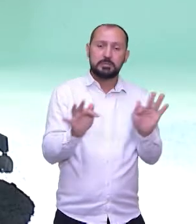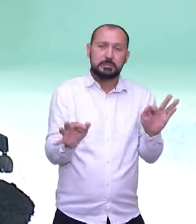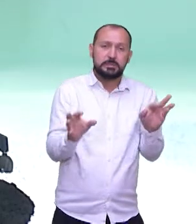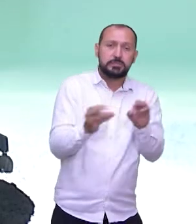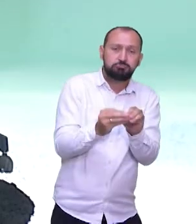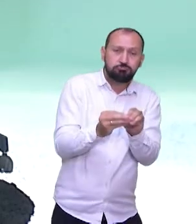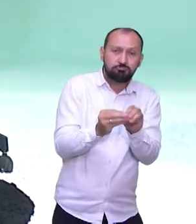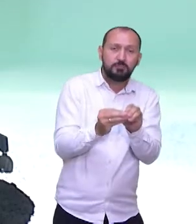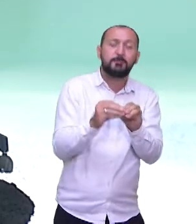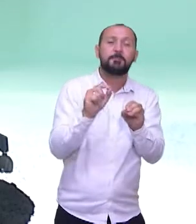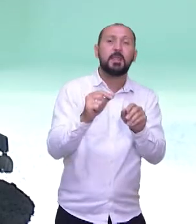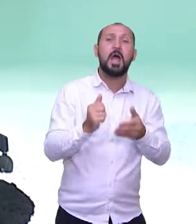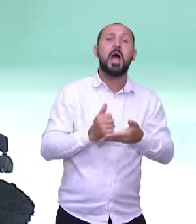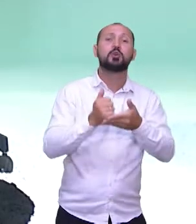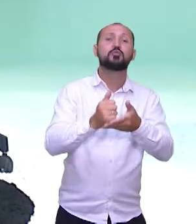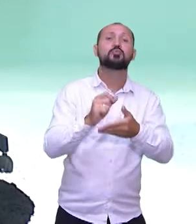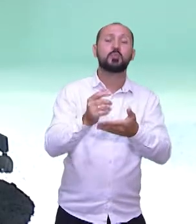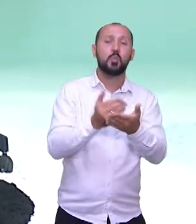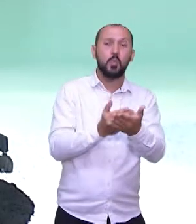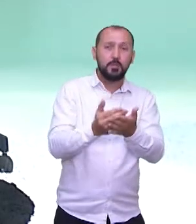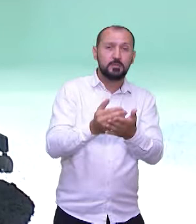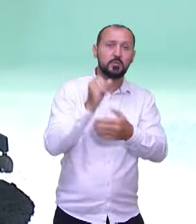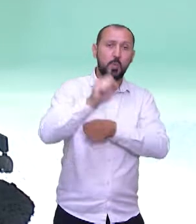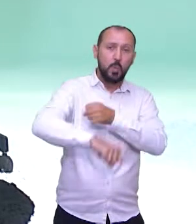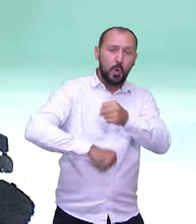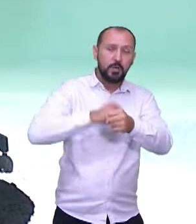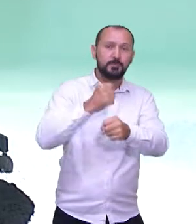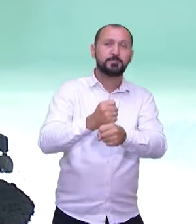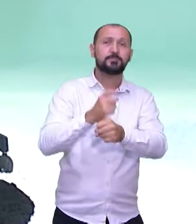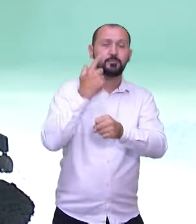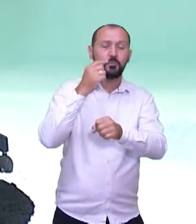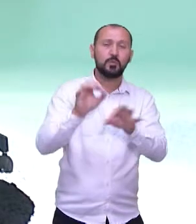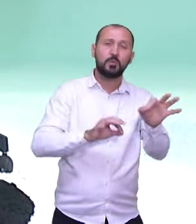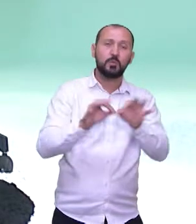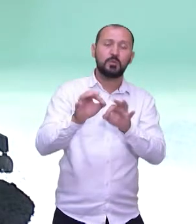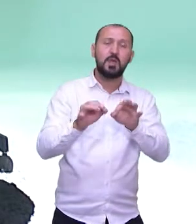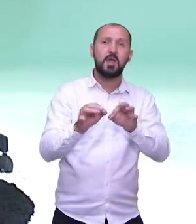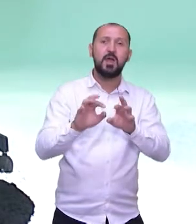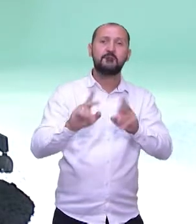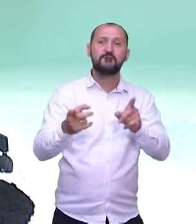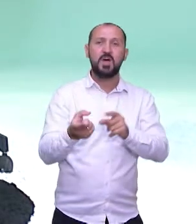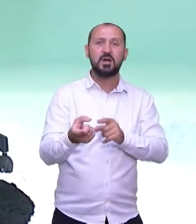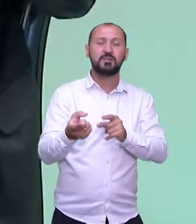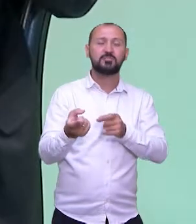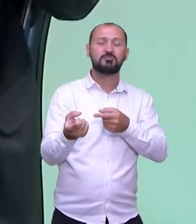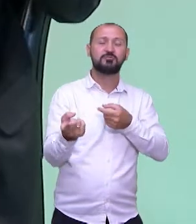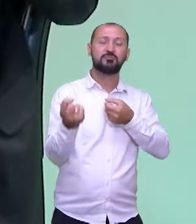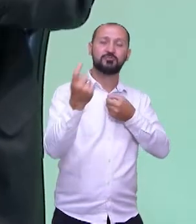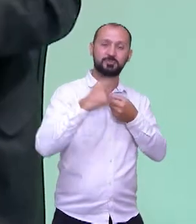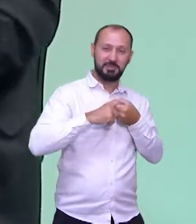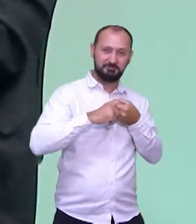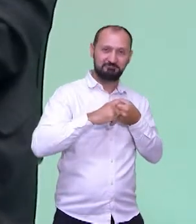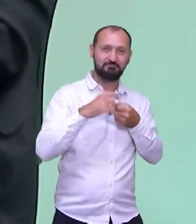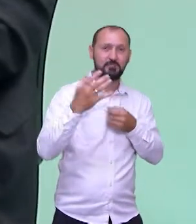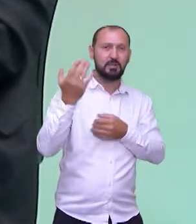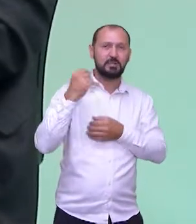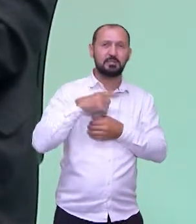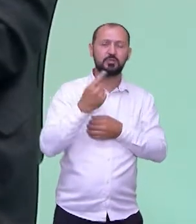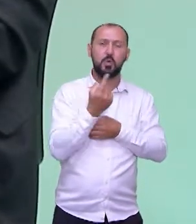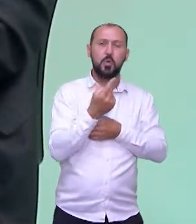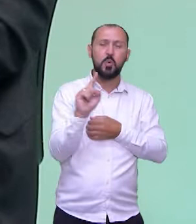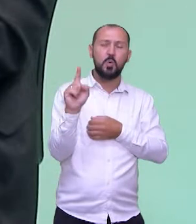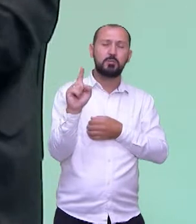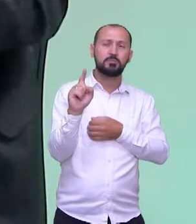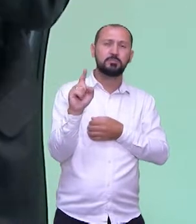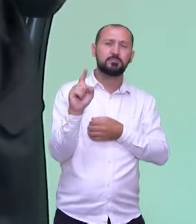é justamente promover, a partir do próximo ano, o caminho inverso. Lá atrás, onde nós tínhamos